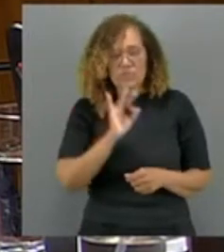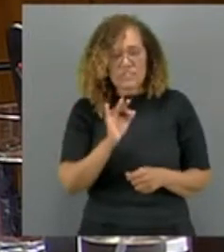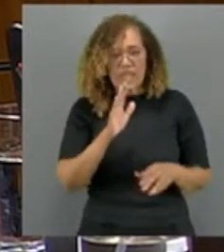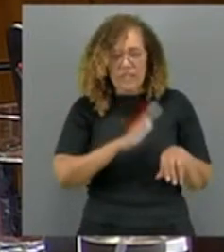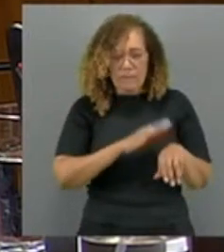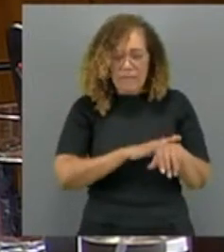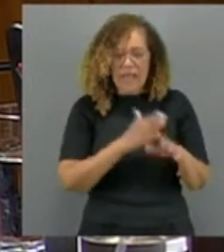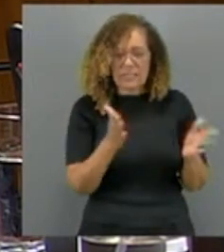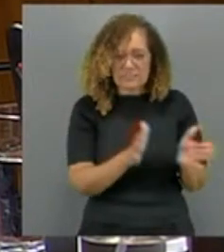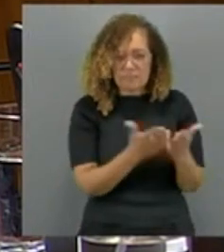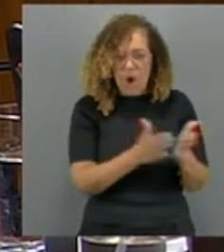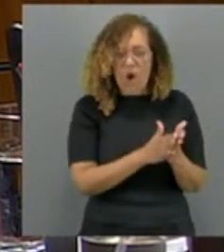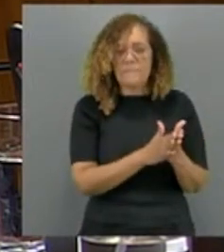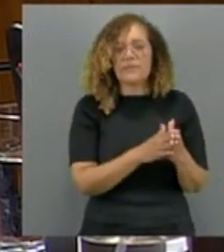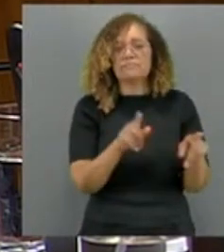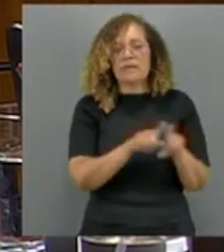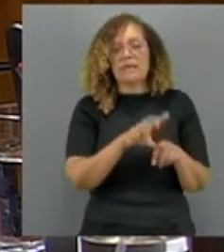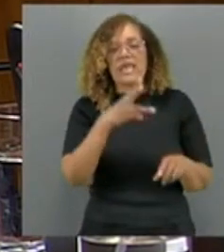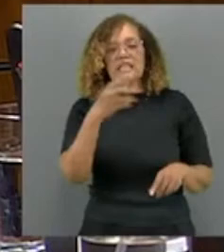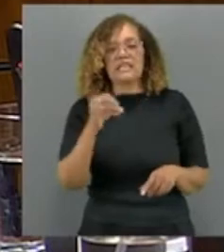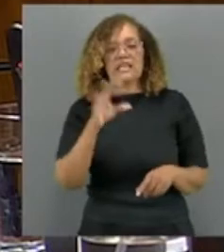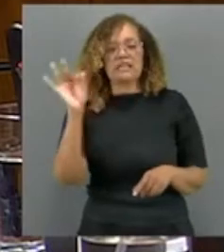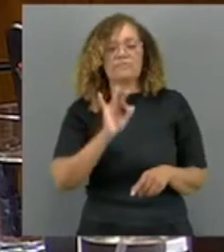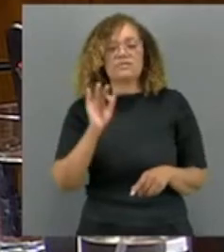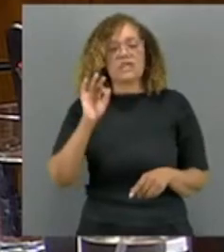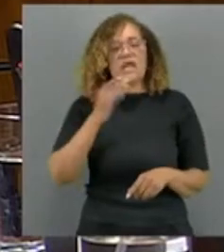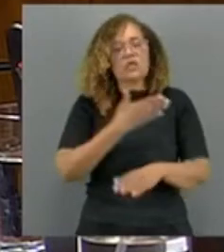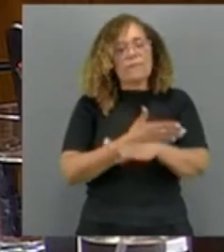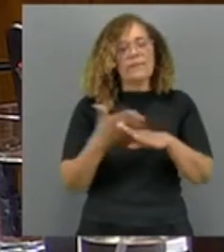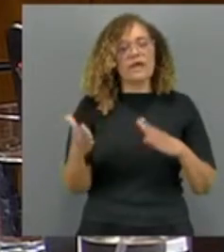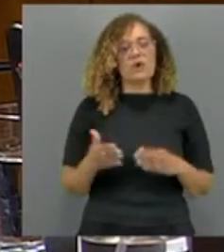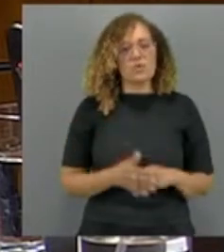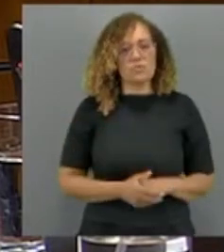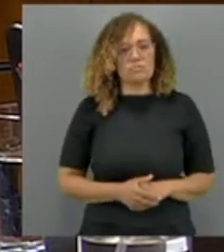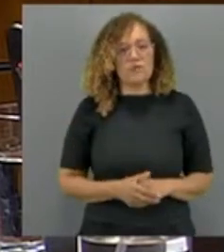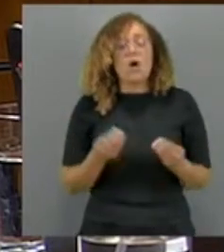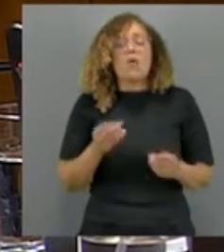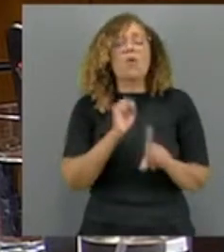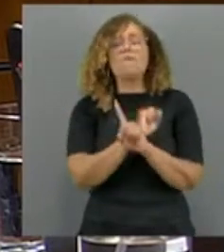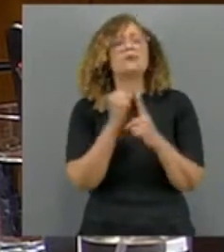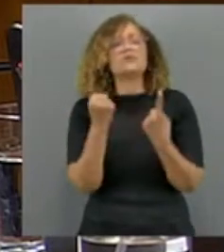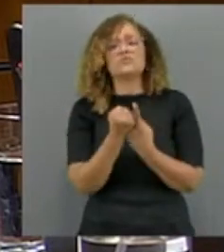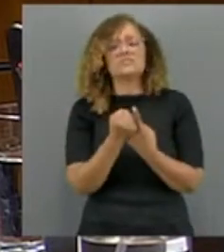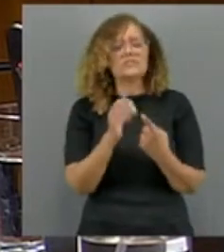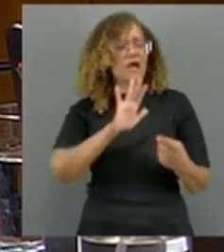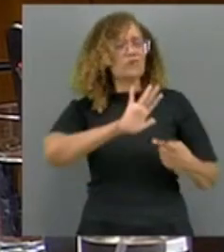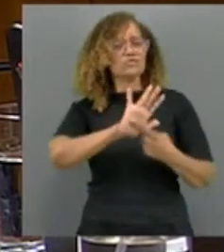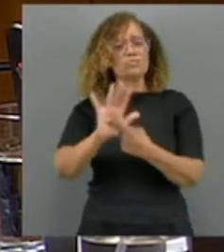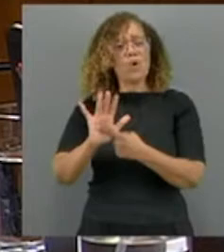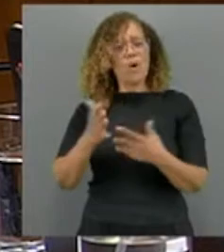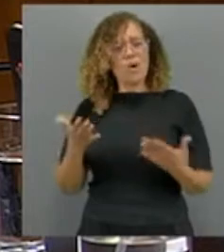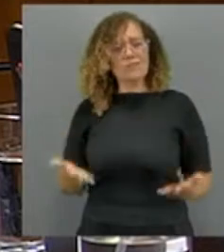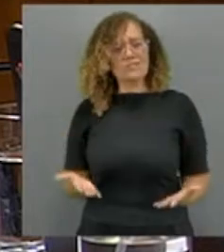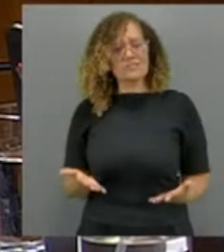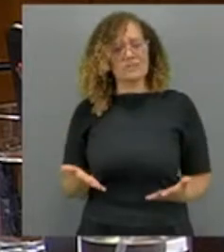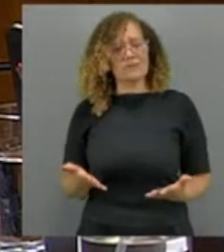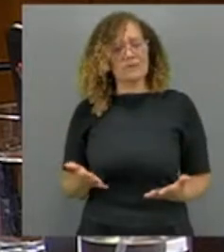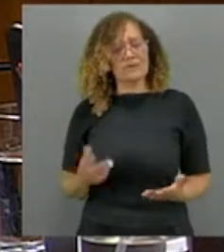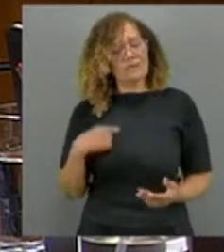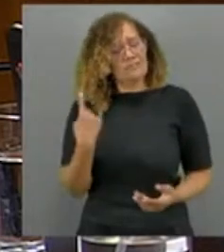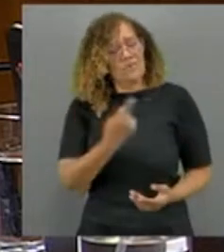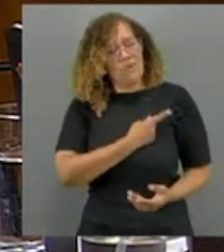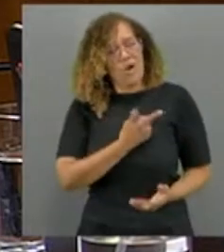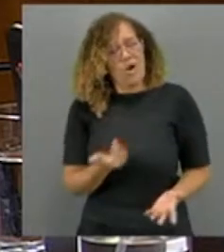A gente está falando aqui da forma como a nossa sociedade se coloca. Então a gente